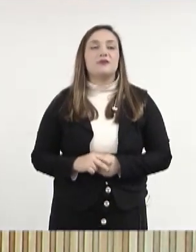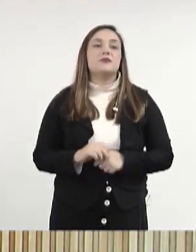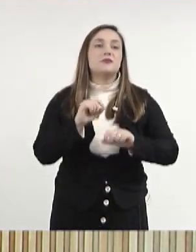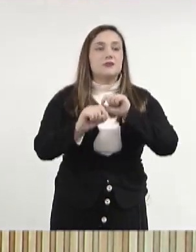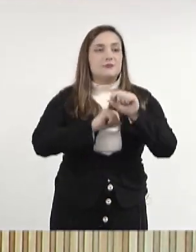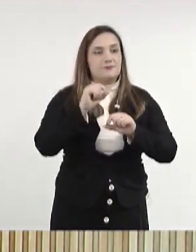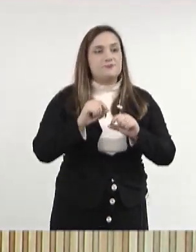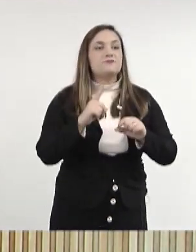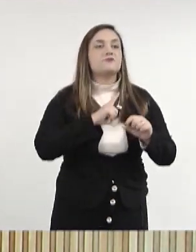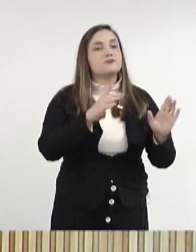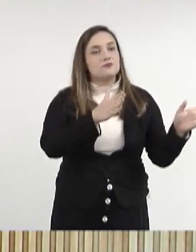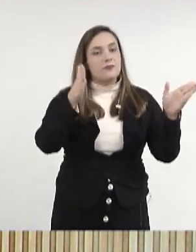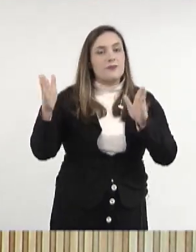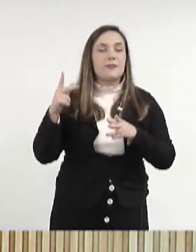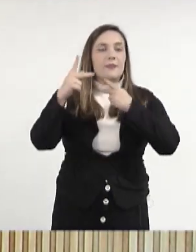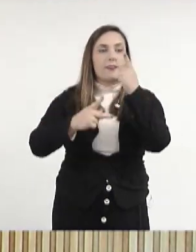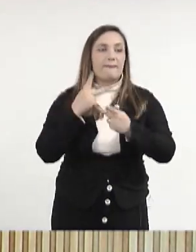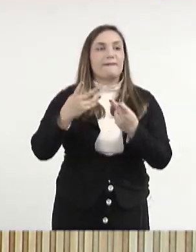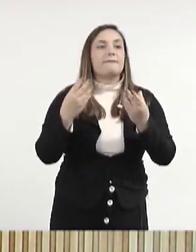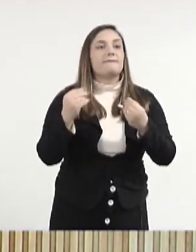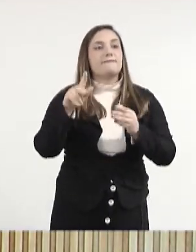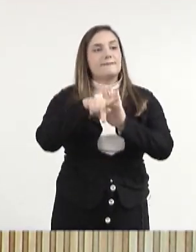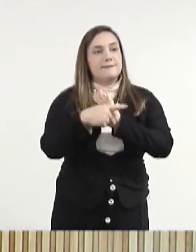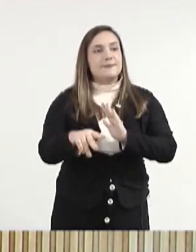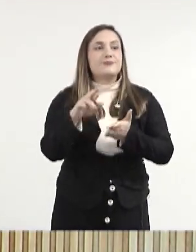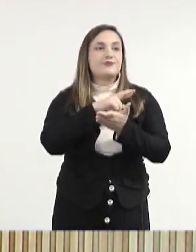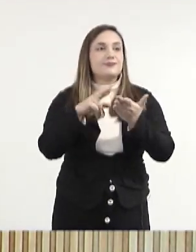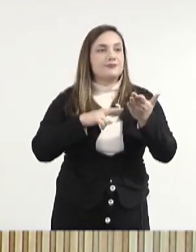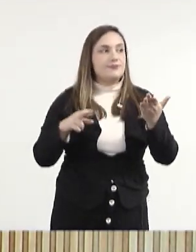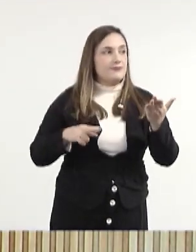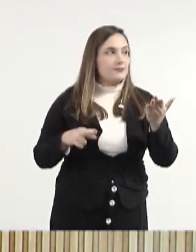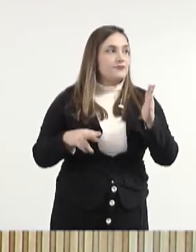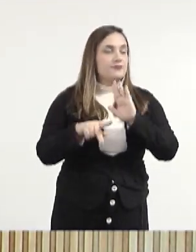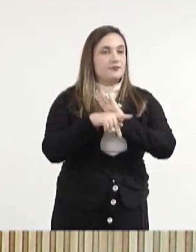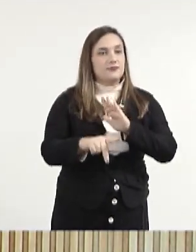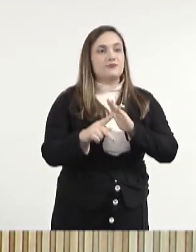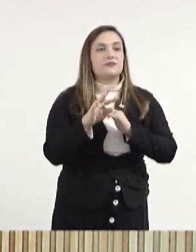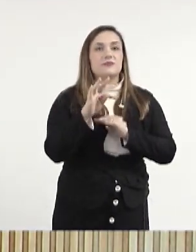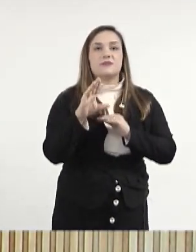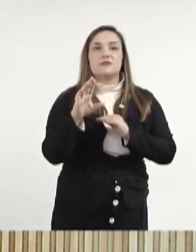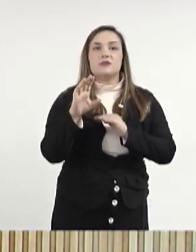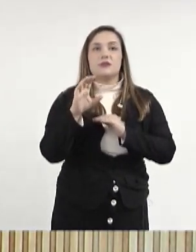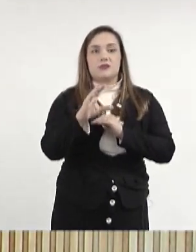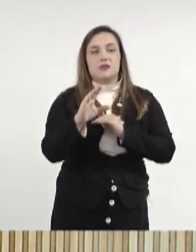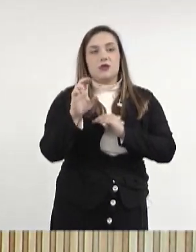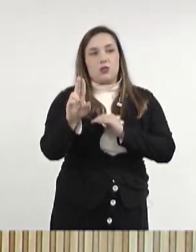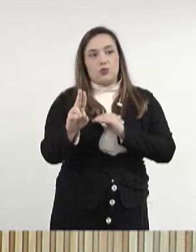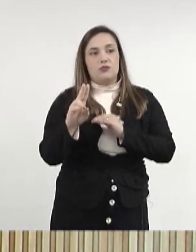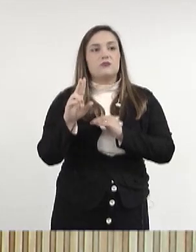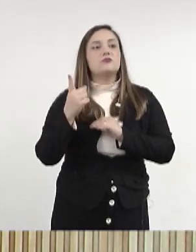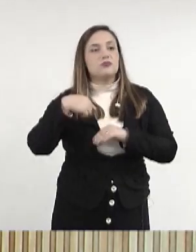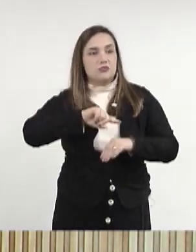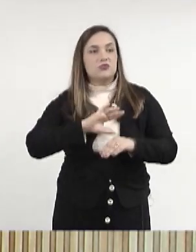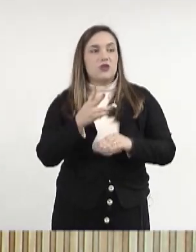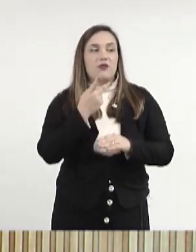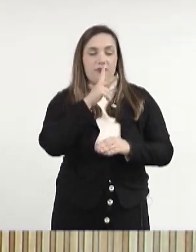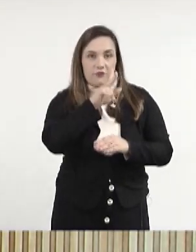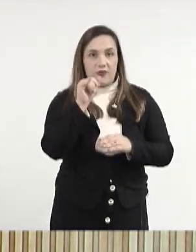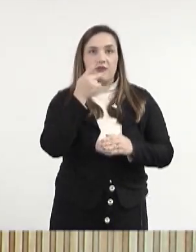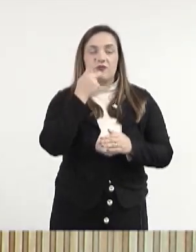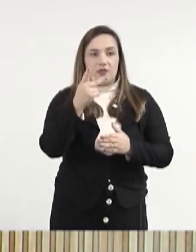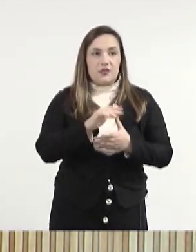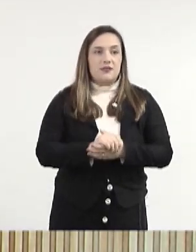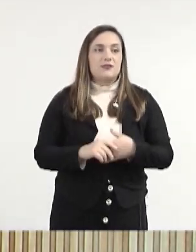deputados comentaram bastante sobre o relatório do ministro do TCU sobre o 63. Daqui a pouquinho a gente vai falar sobre isso. Vamos começar com